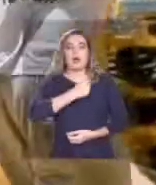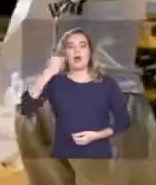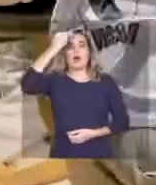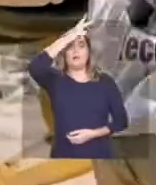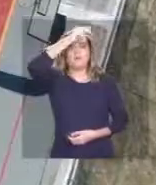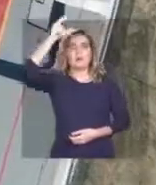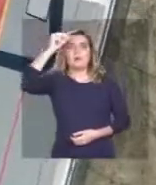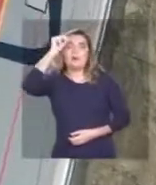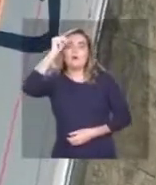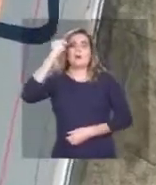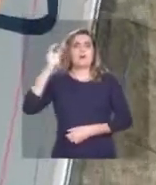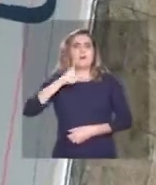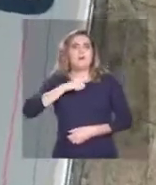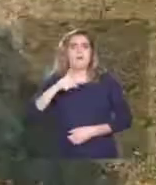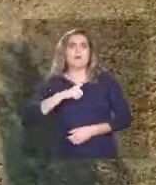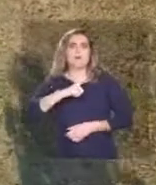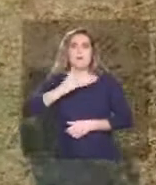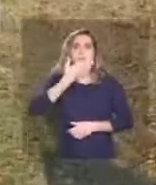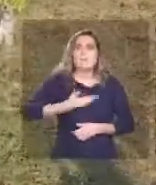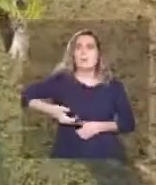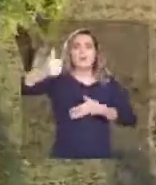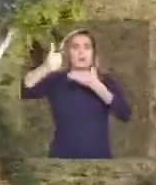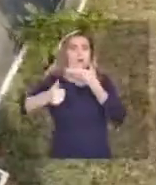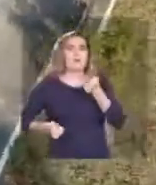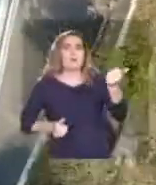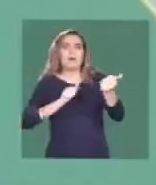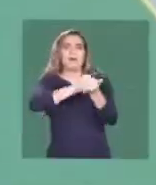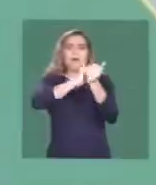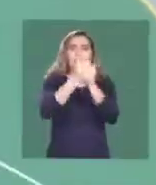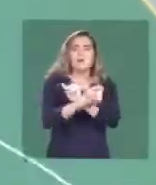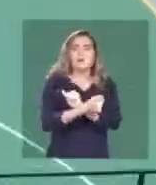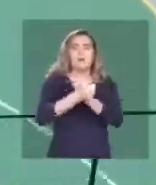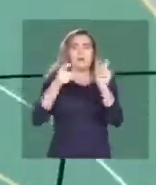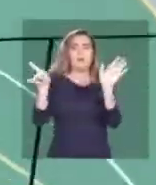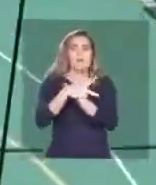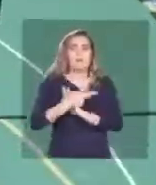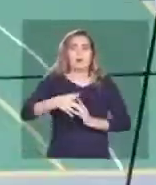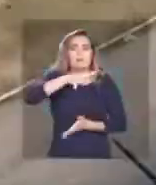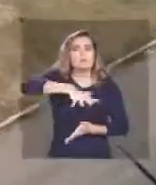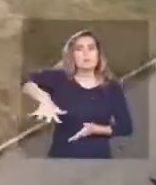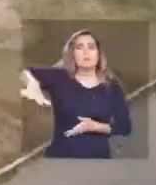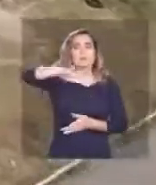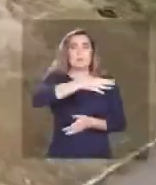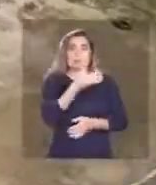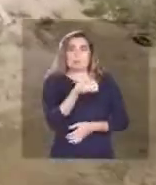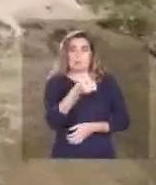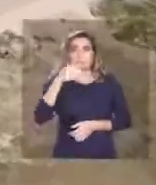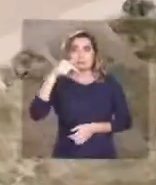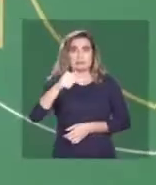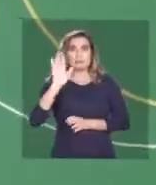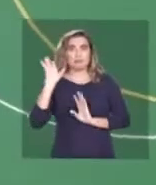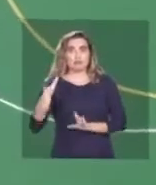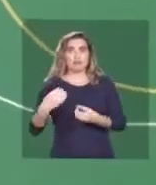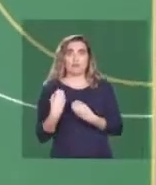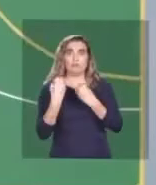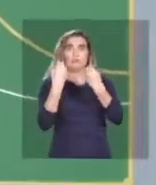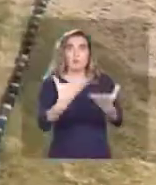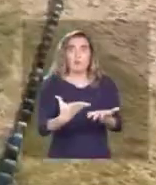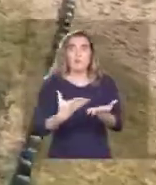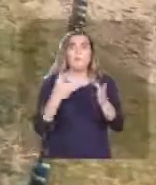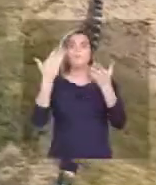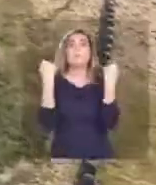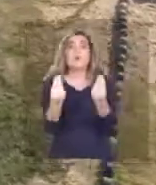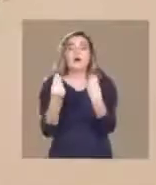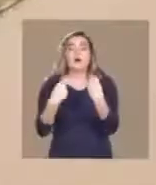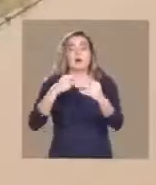O prefeito está requalificando 100 equipamentos esportivos comunitários. 67 deles já foram entregues. Melhorando o lazer e